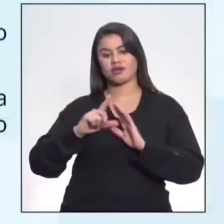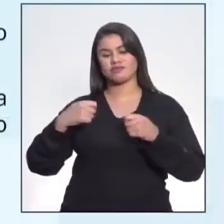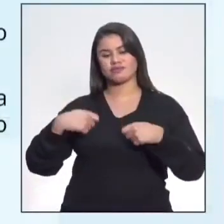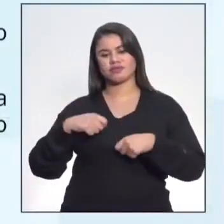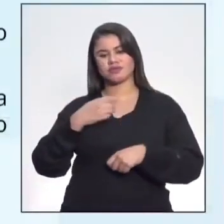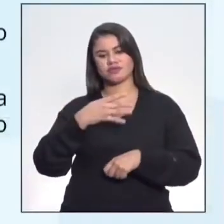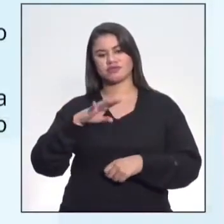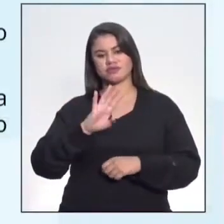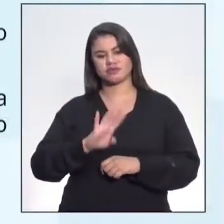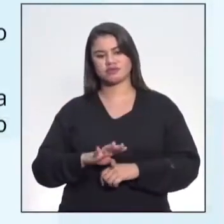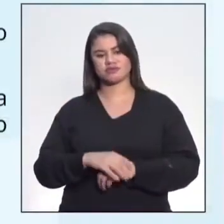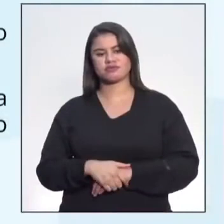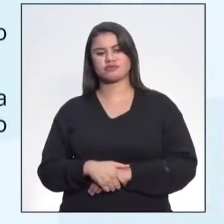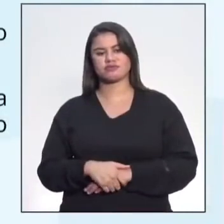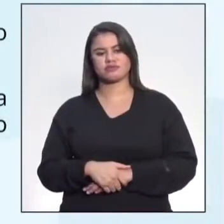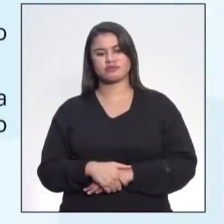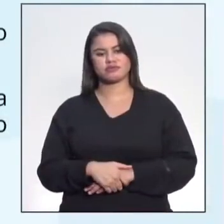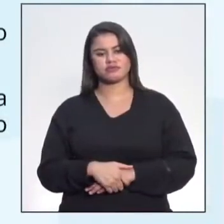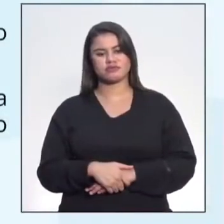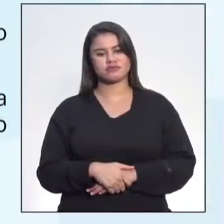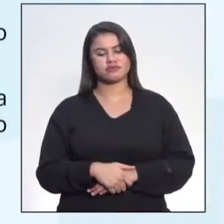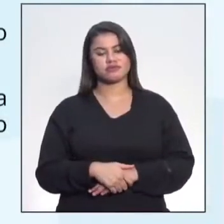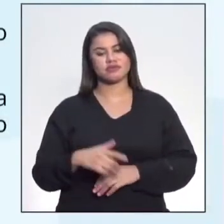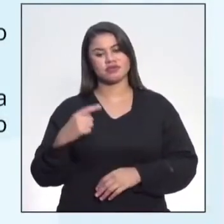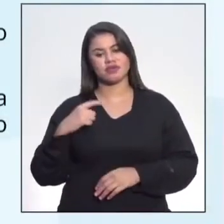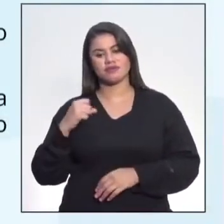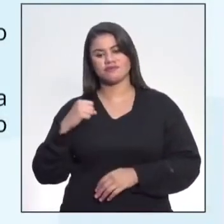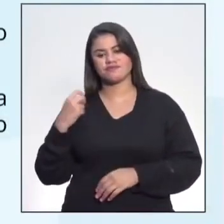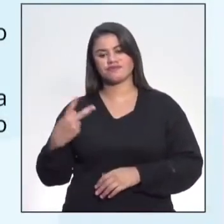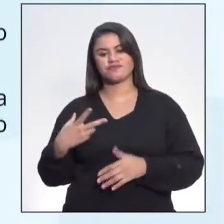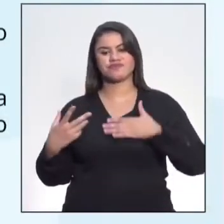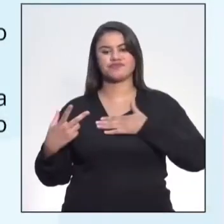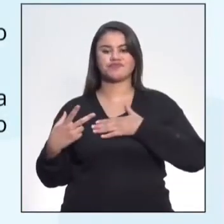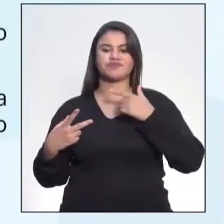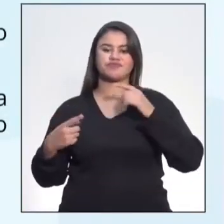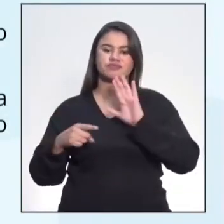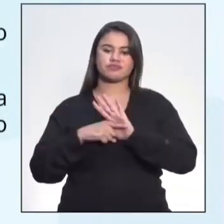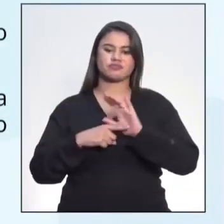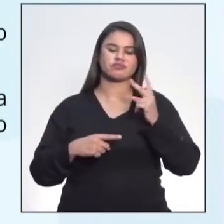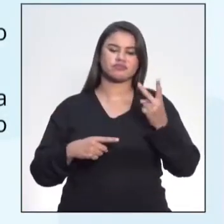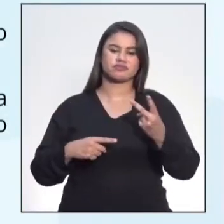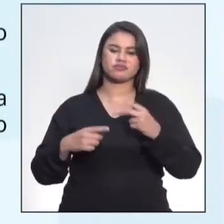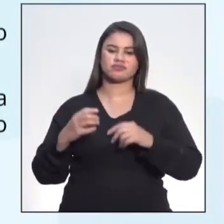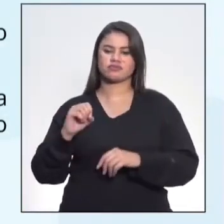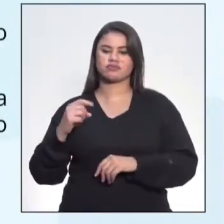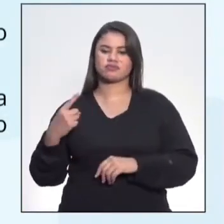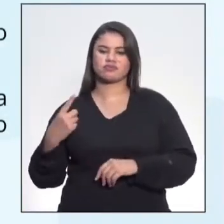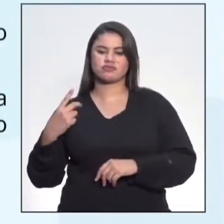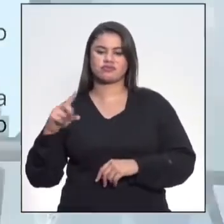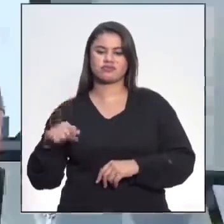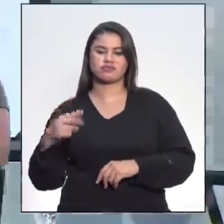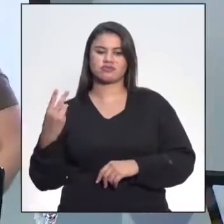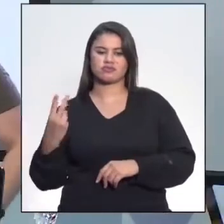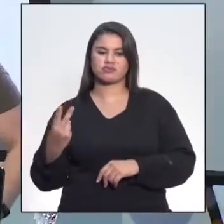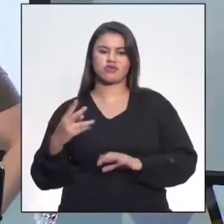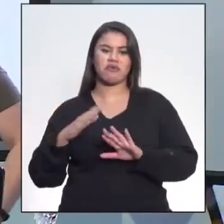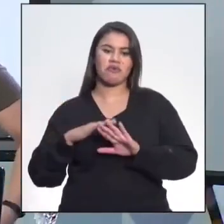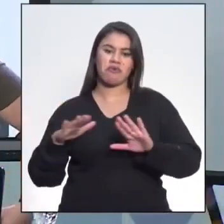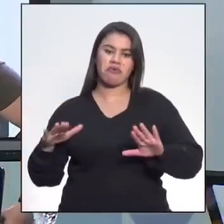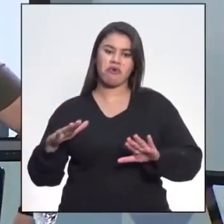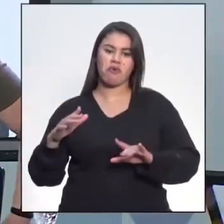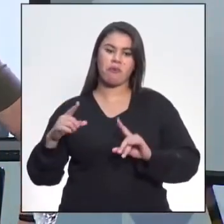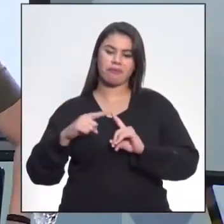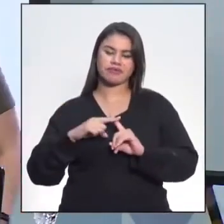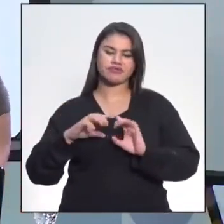ter escolhido qualquer valor. Tem professor que gosta de usar menos 2, menos 1, 0, 1 e 2. Eu coloquei os positivos, mas não